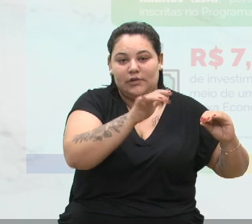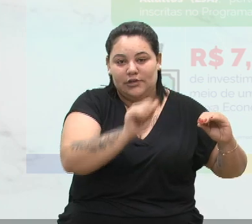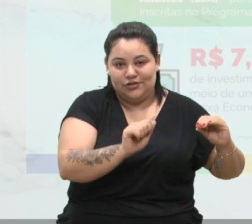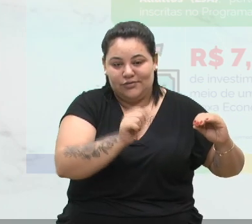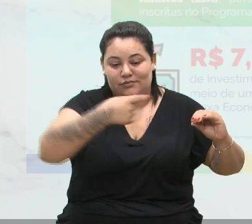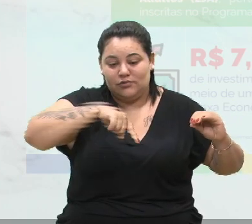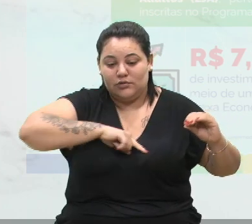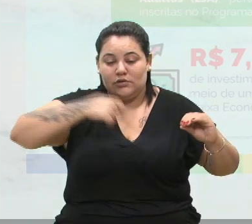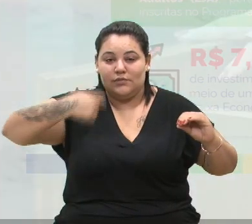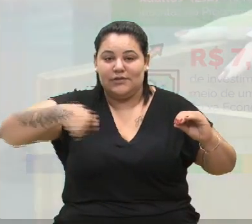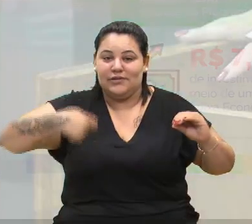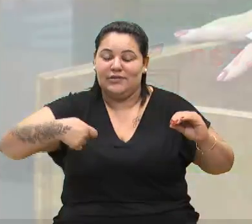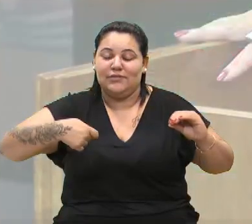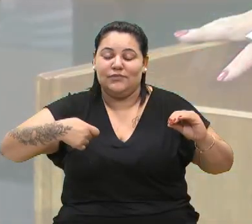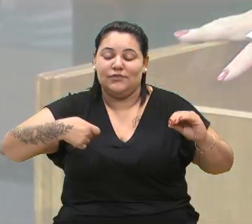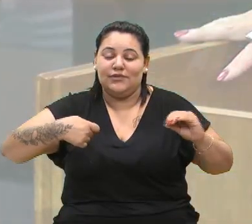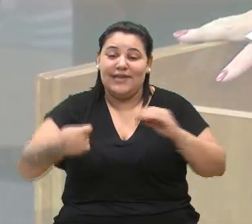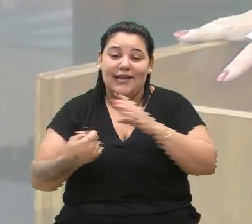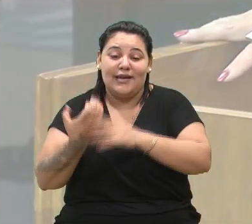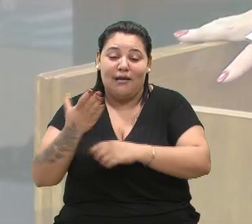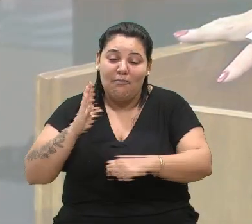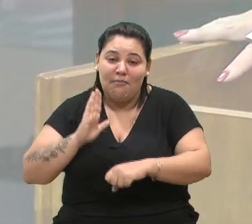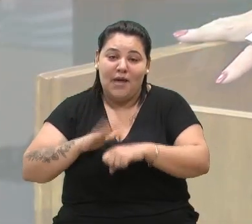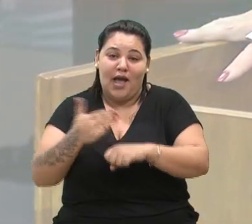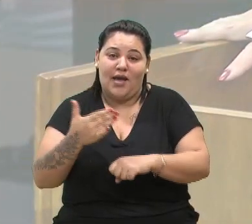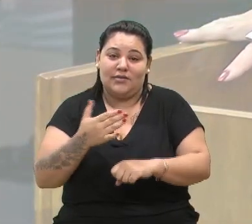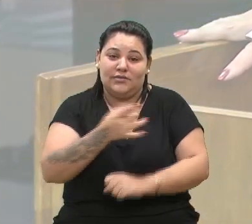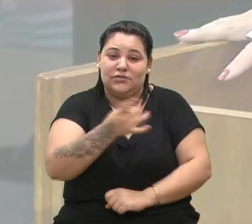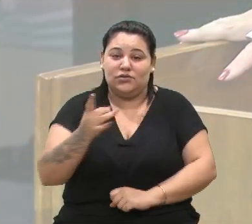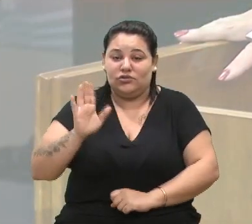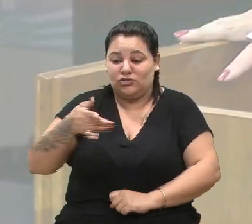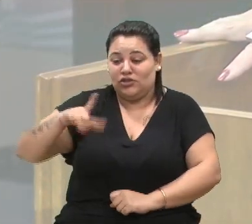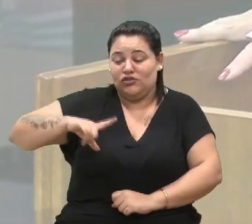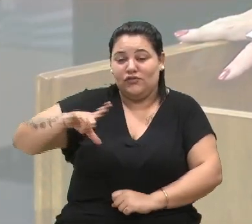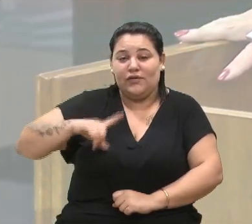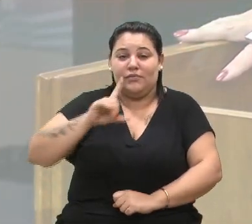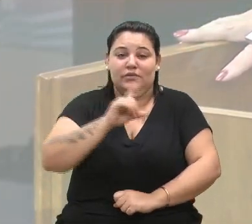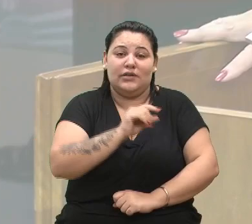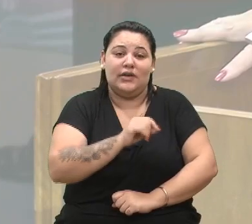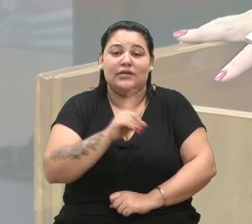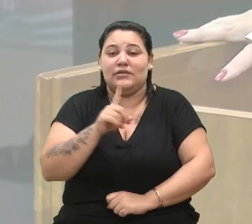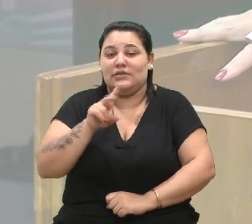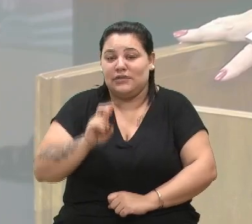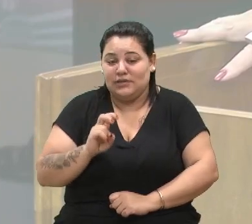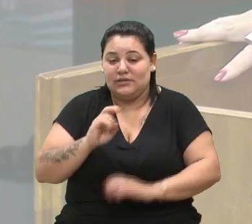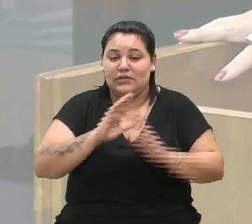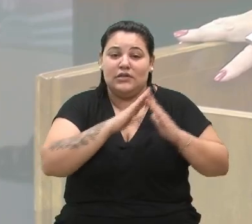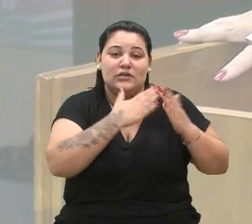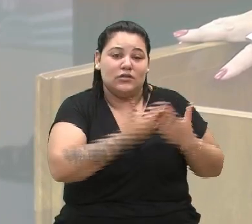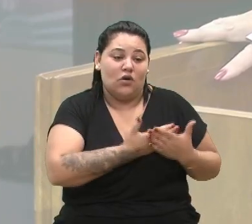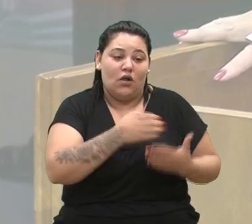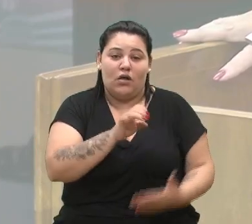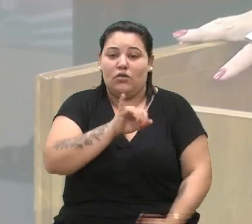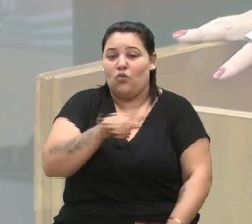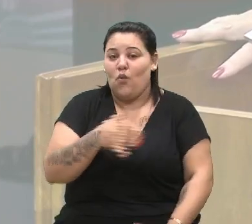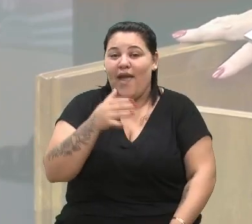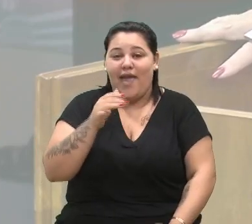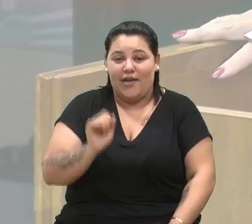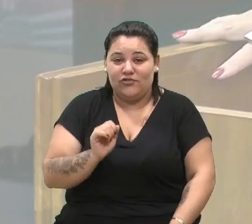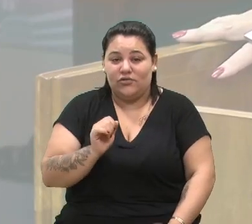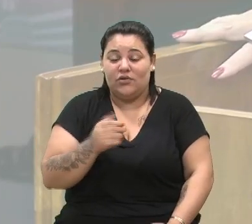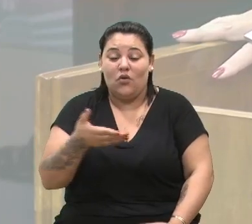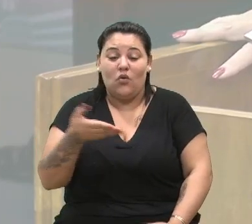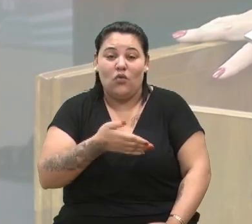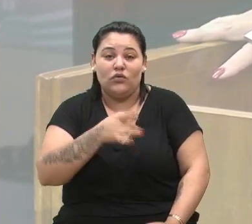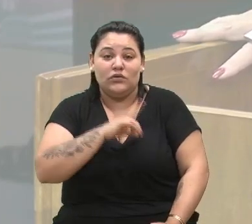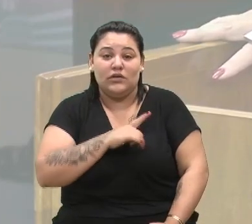só não acabar, como criar. Nós já tivemos 10, 15 escolas com EJA, hoje nós temos uma com a